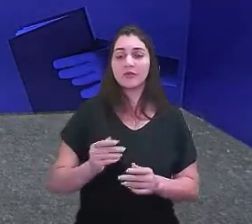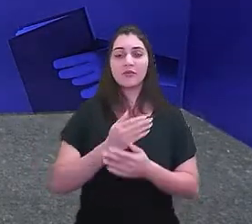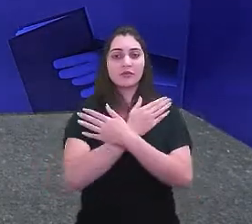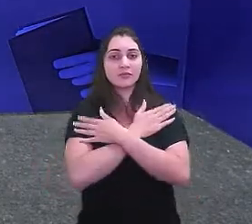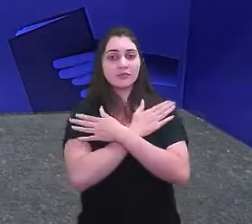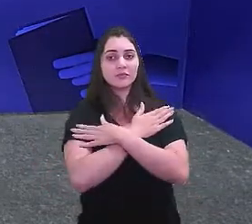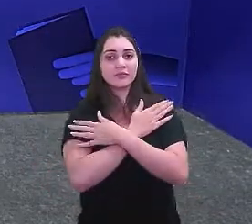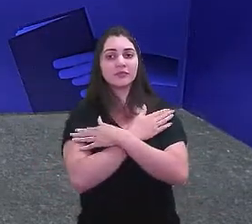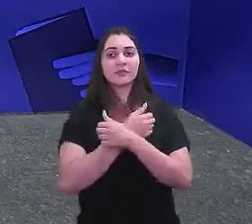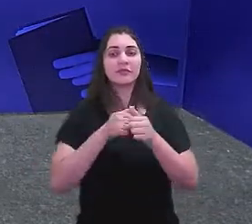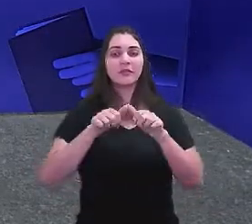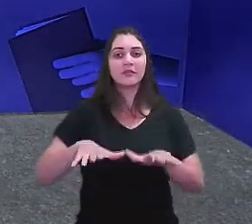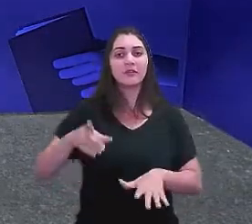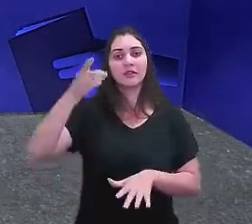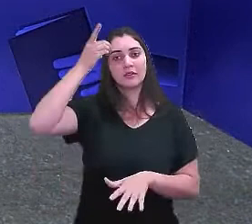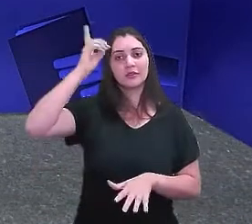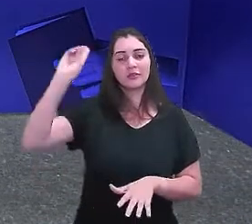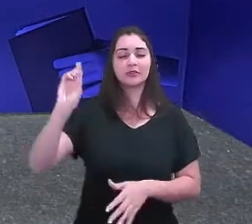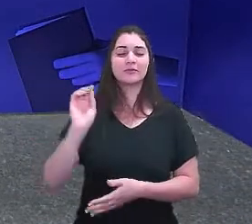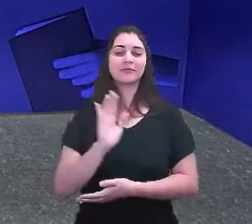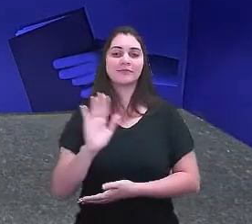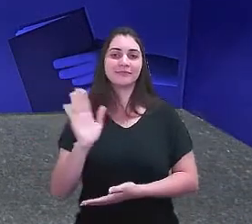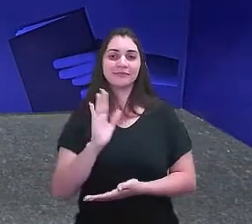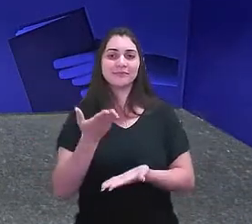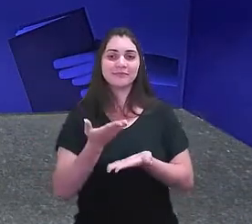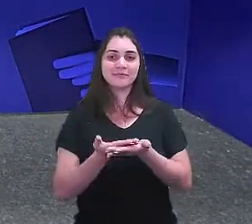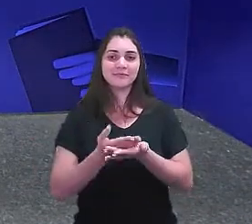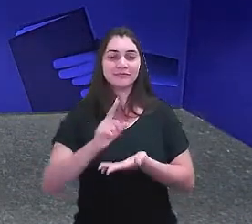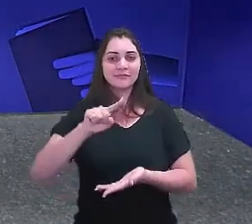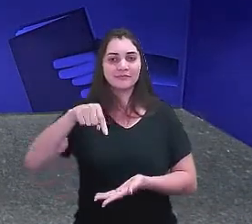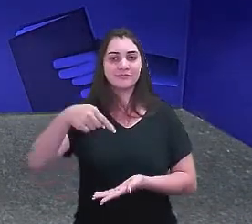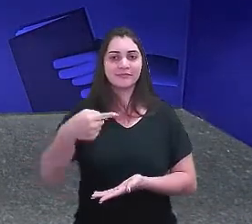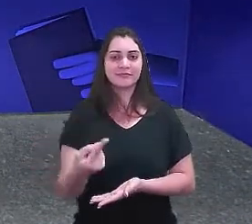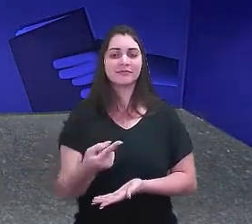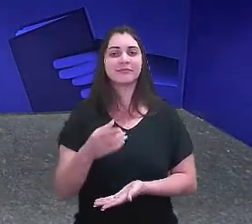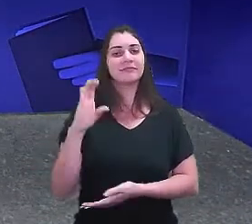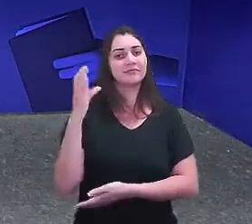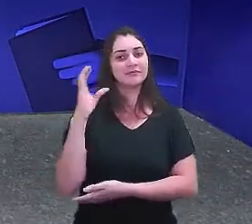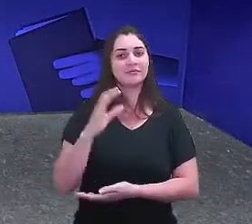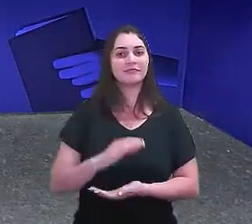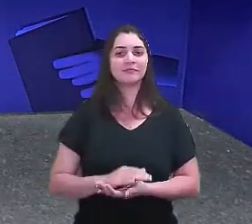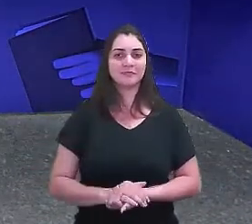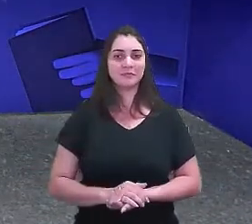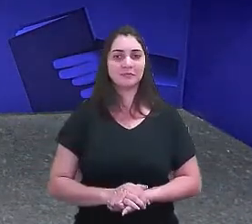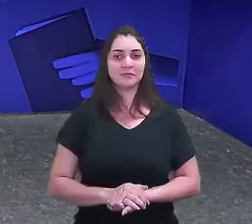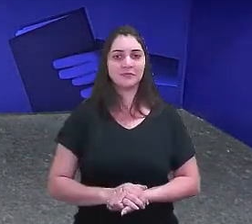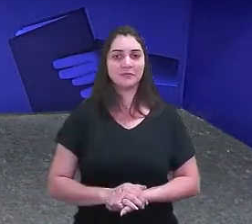forte abraço, fiquem com Deus e até a nossa próxima aula de Ciências da Natureza. Tchau, tchau.